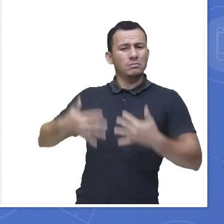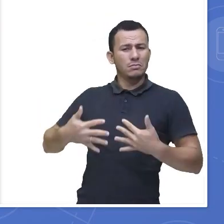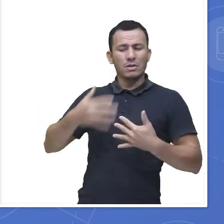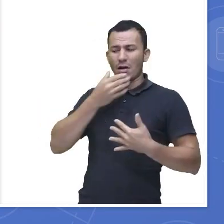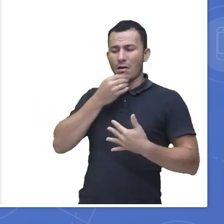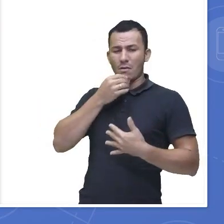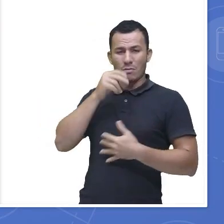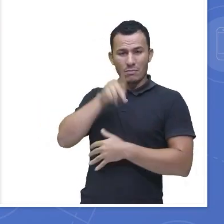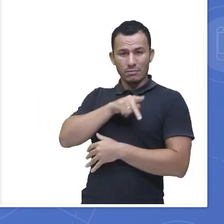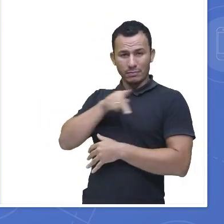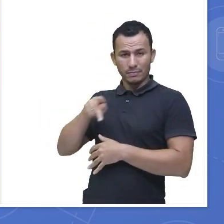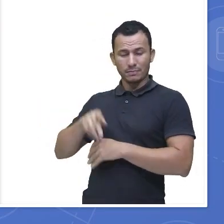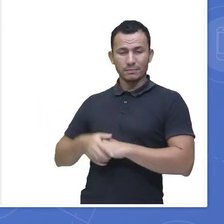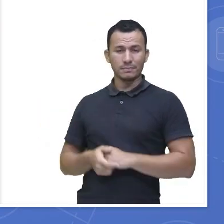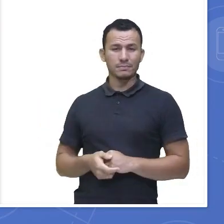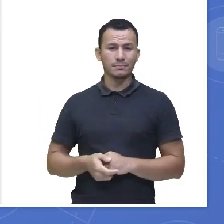reverendo.